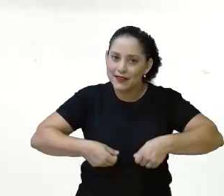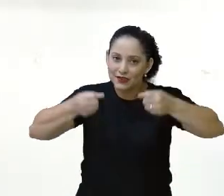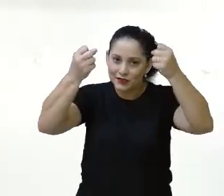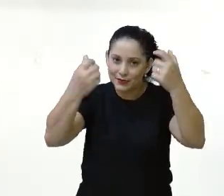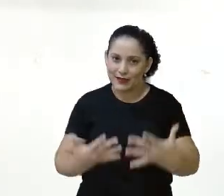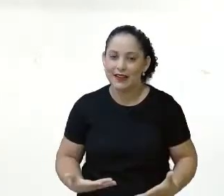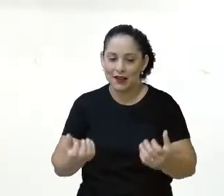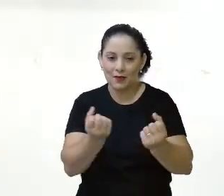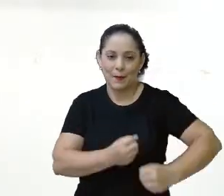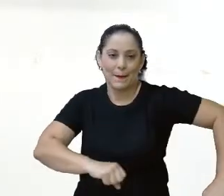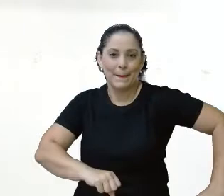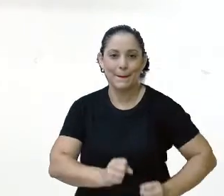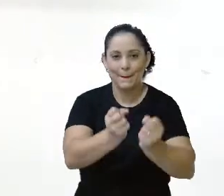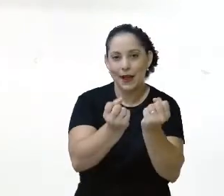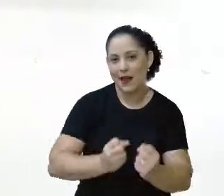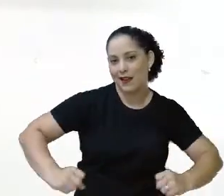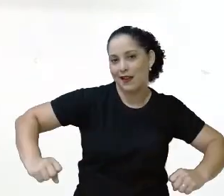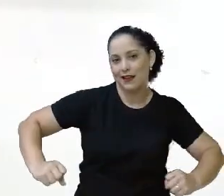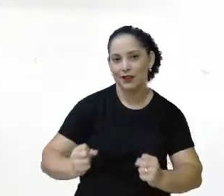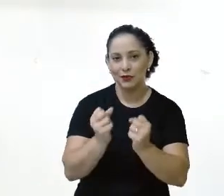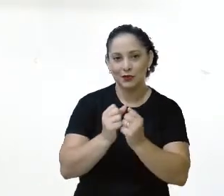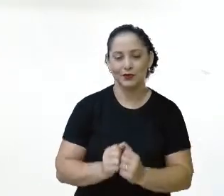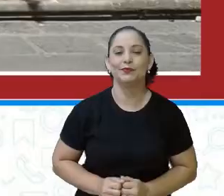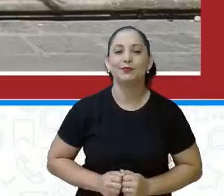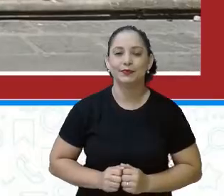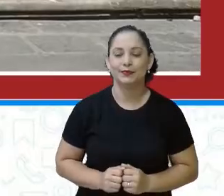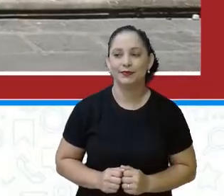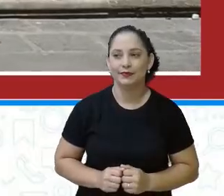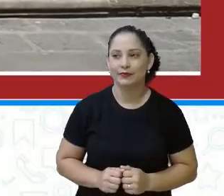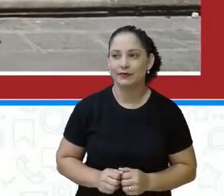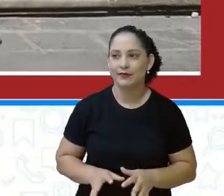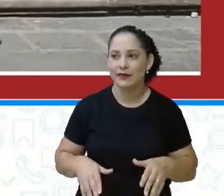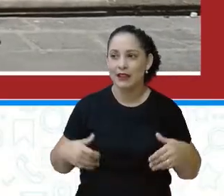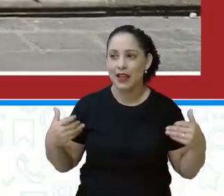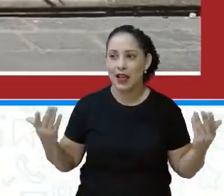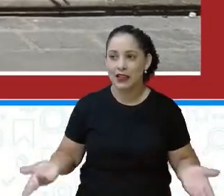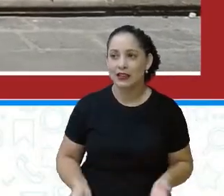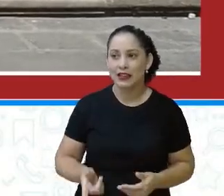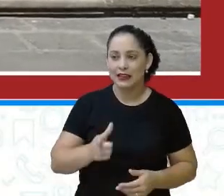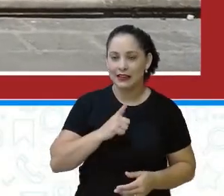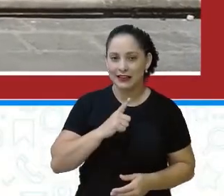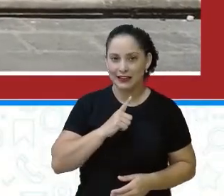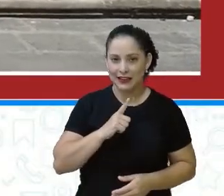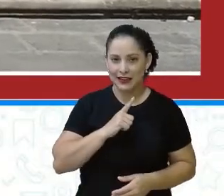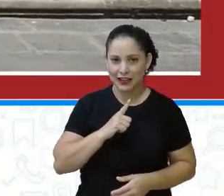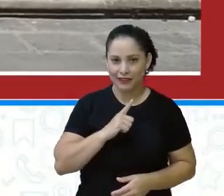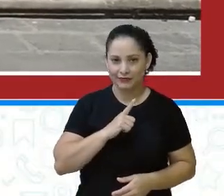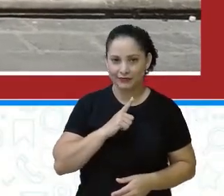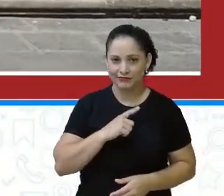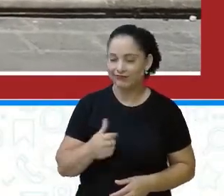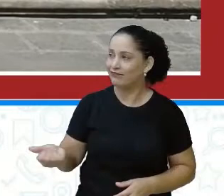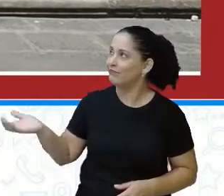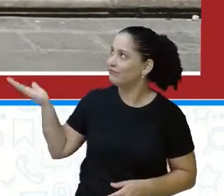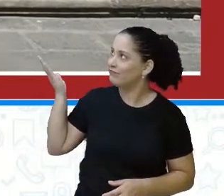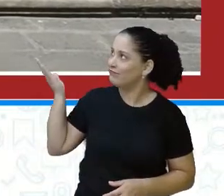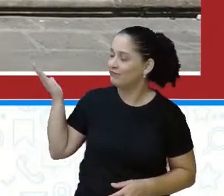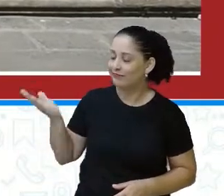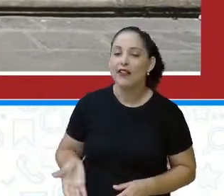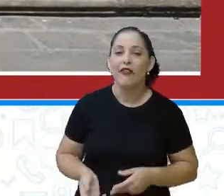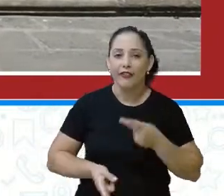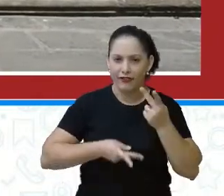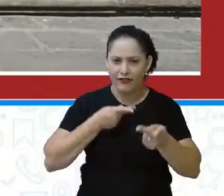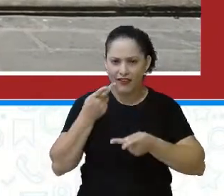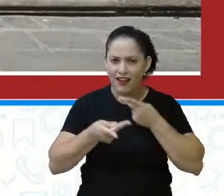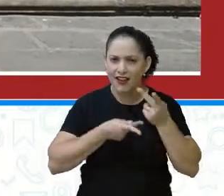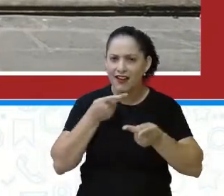maracatu. E aí, nós trazemos para vocês, né? Lembra que eu falei que a gente ia parar um pouquinho, demarcar